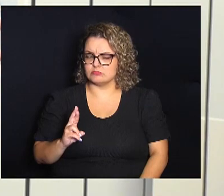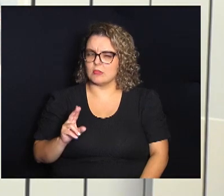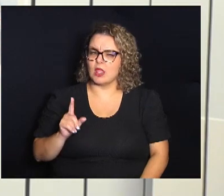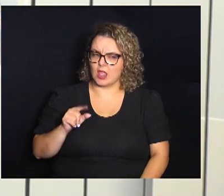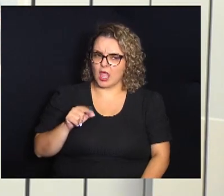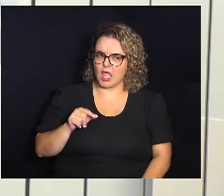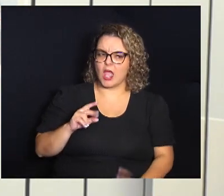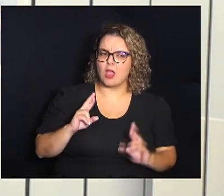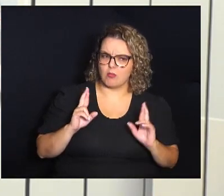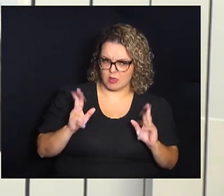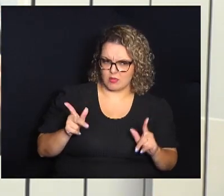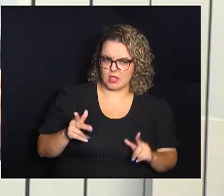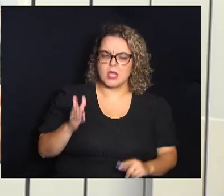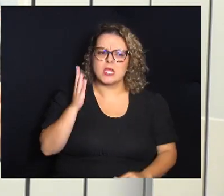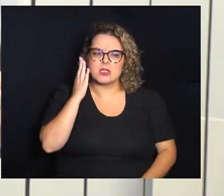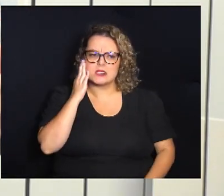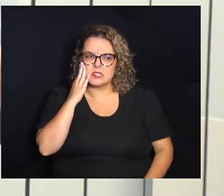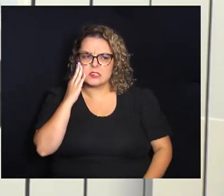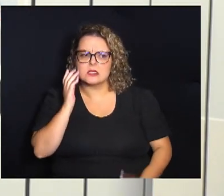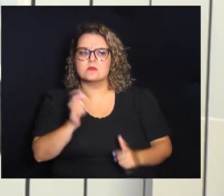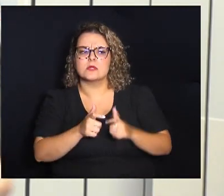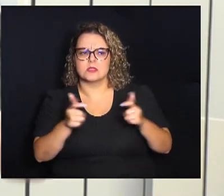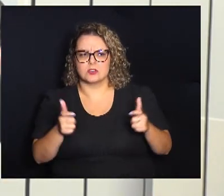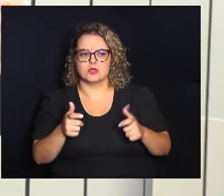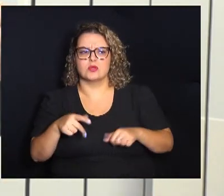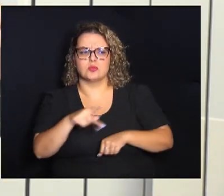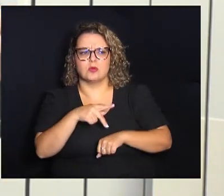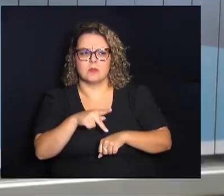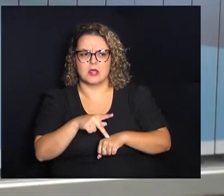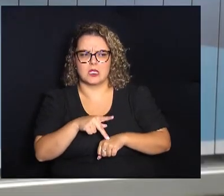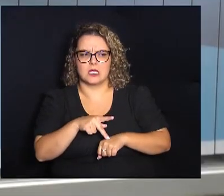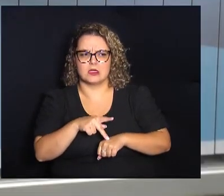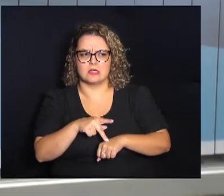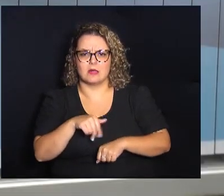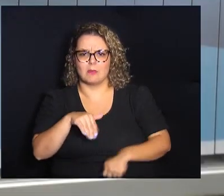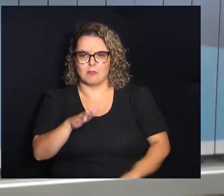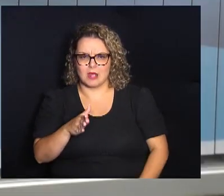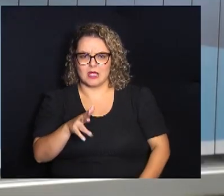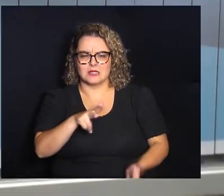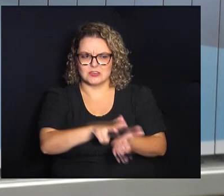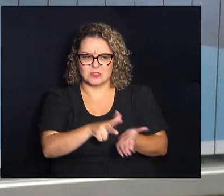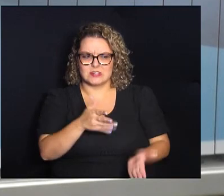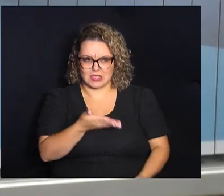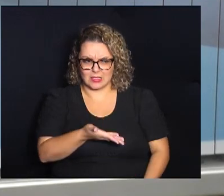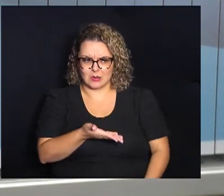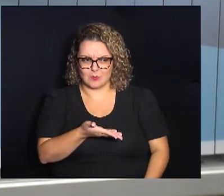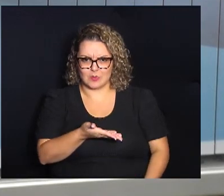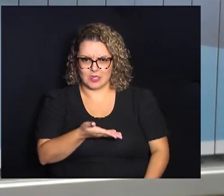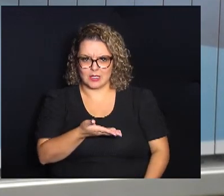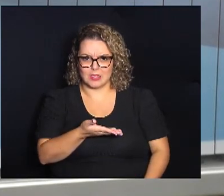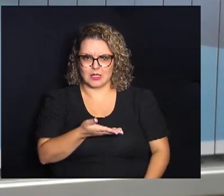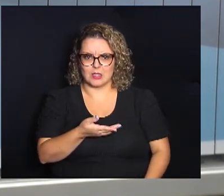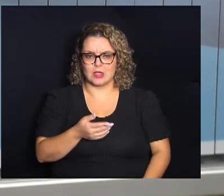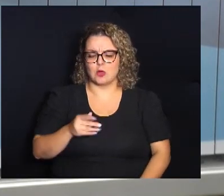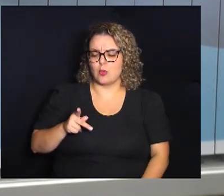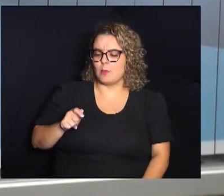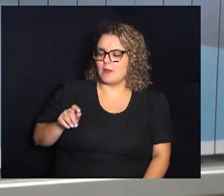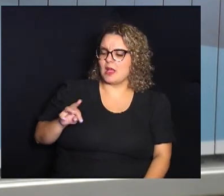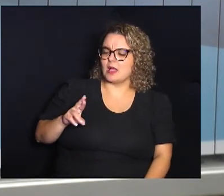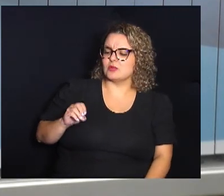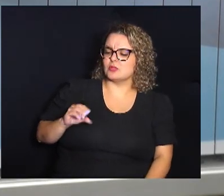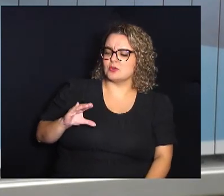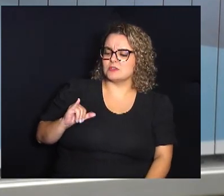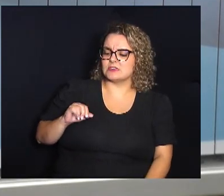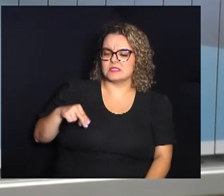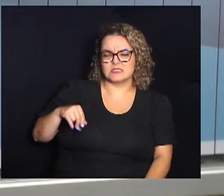você entende que tende a crescer no país ainda mais com essa regulamentação e com os patrocínios que a gente tem